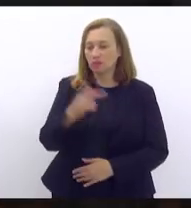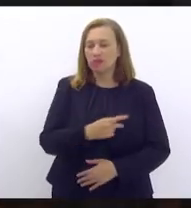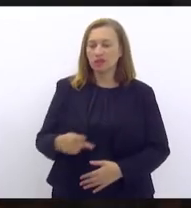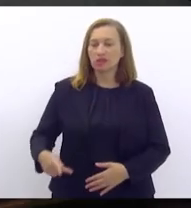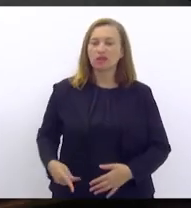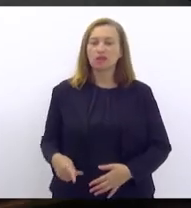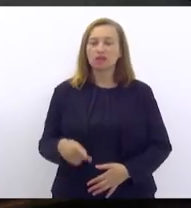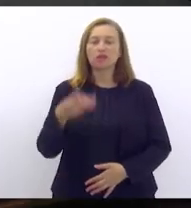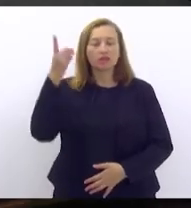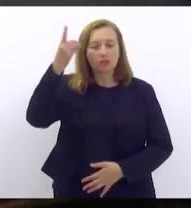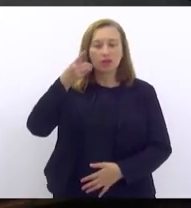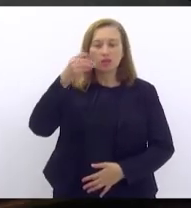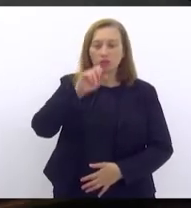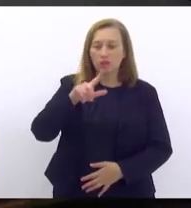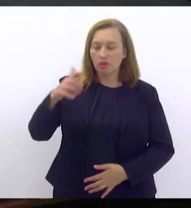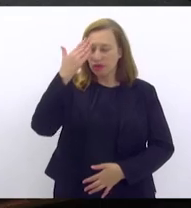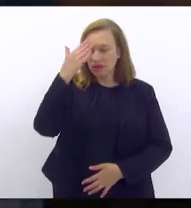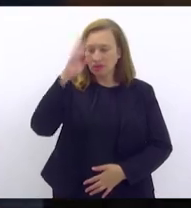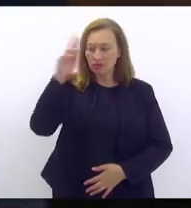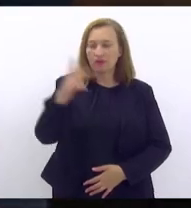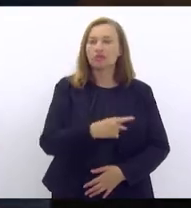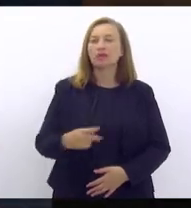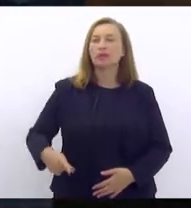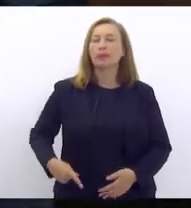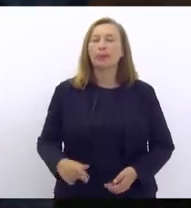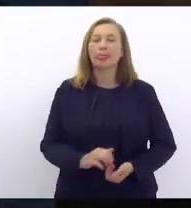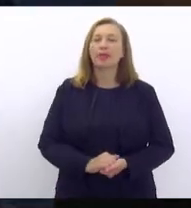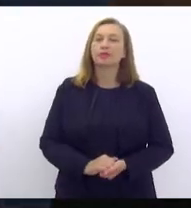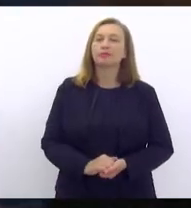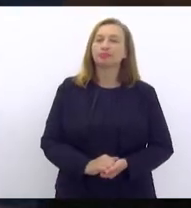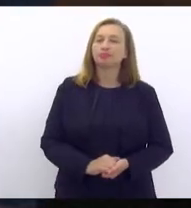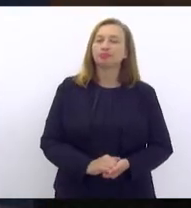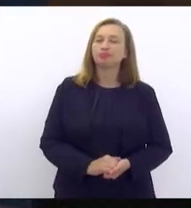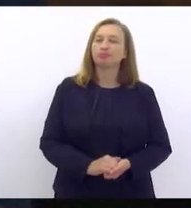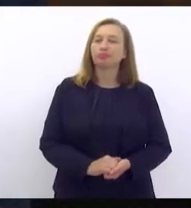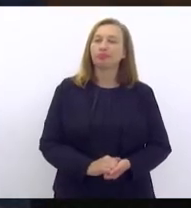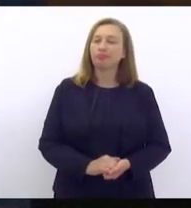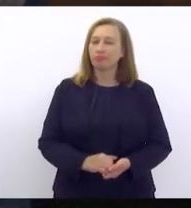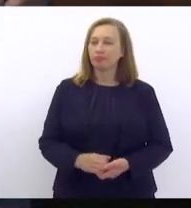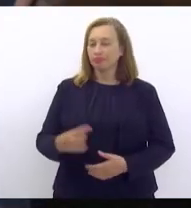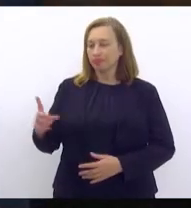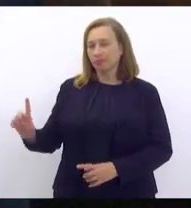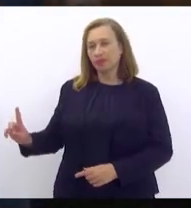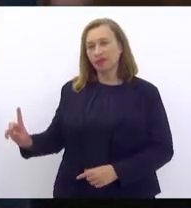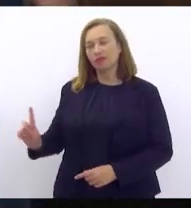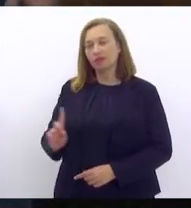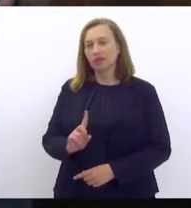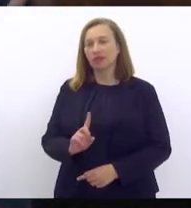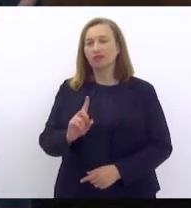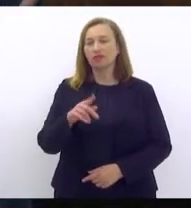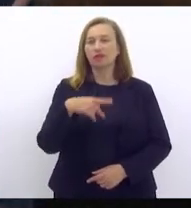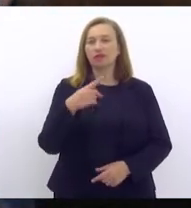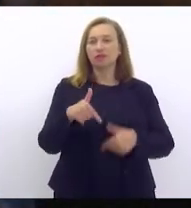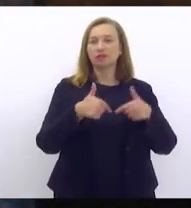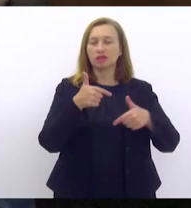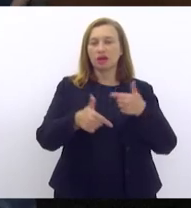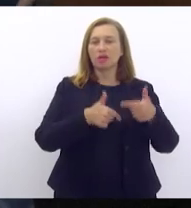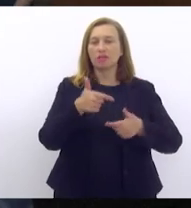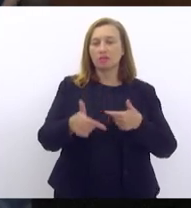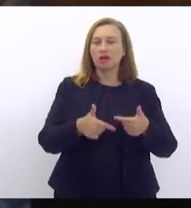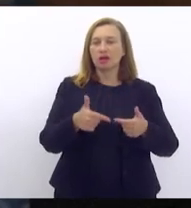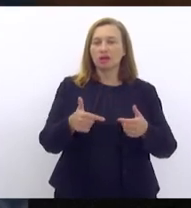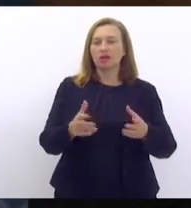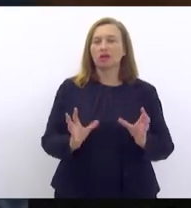Bell. Obrigado, presidente. Presidente, venho aqui destacar o trabalho da Comissão de Combate à